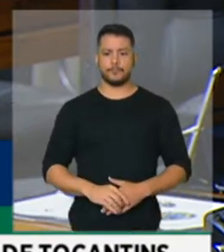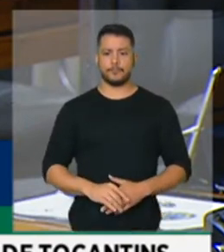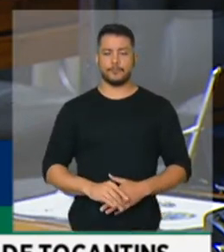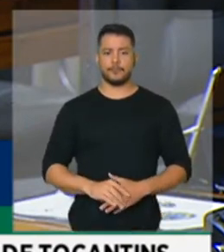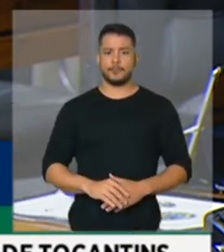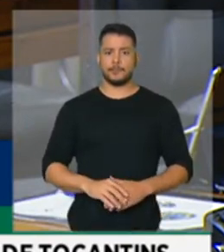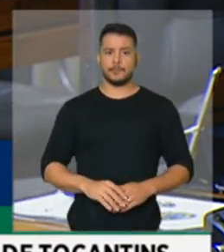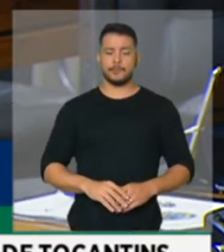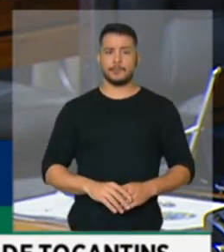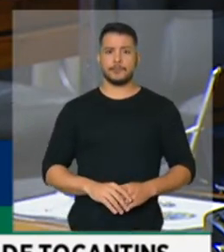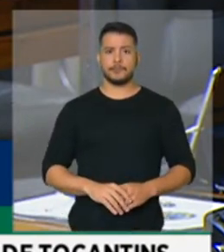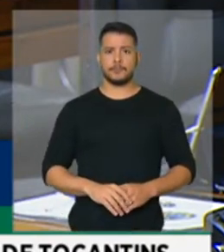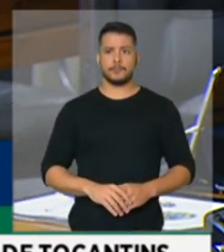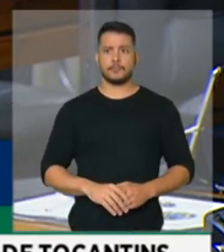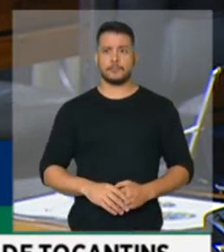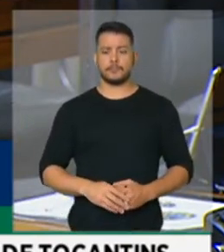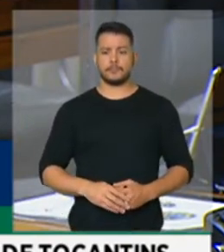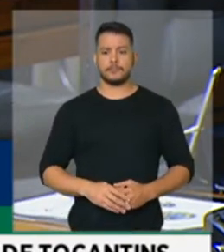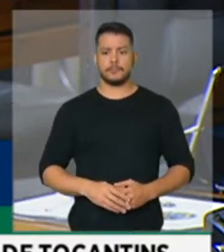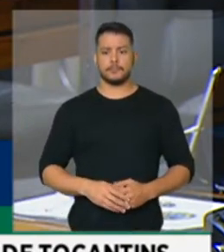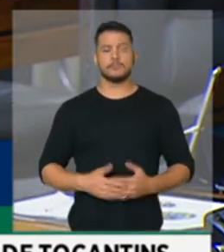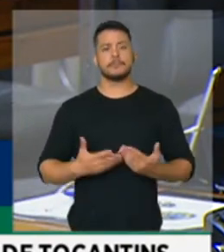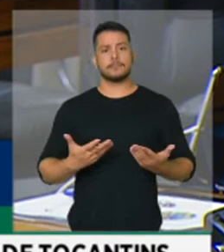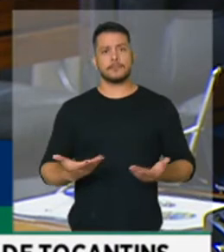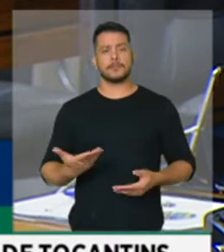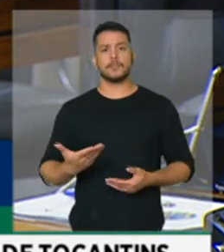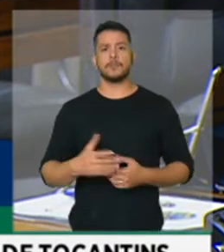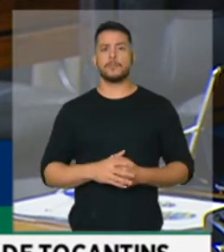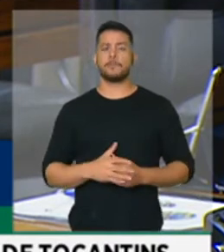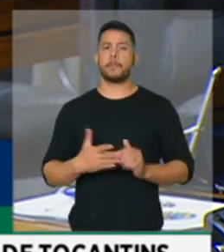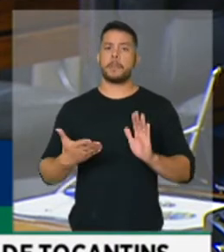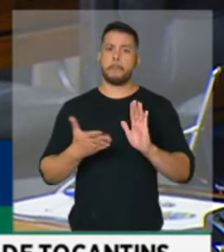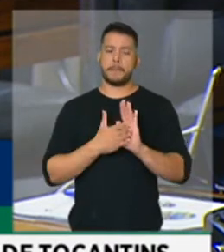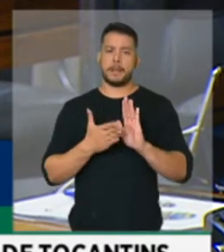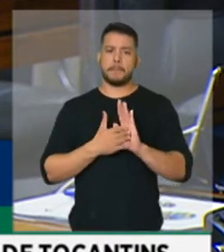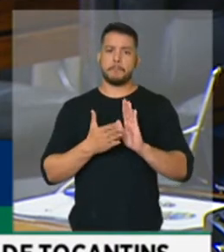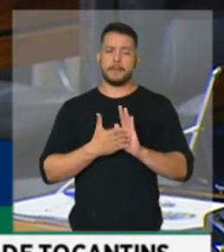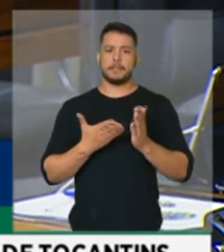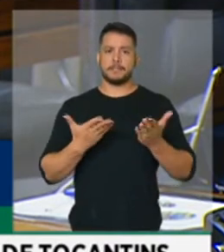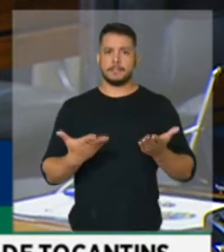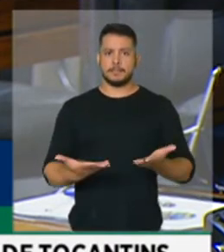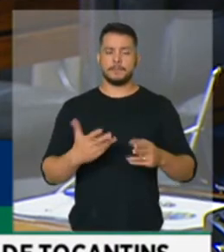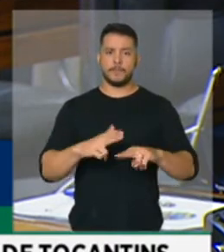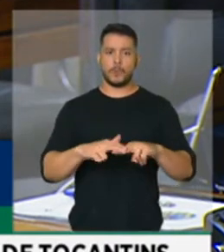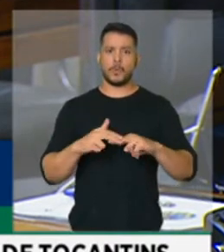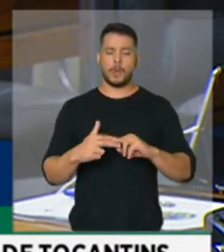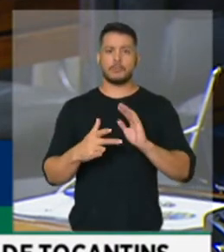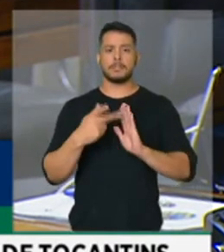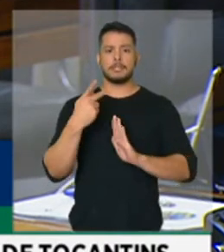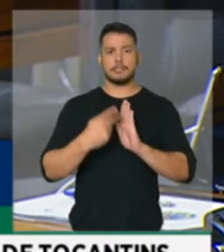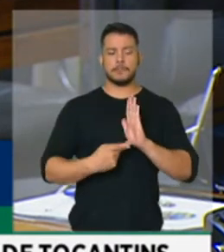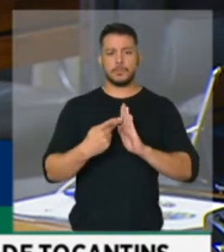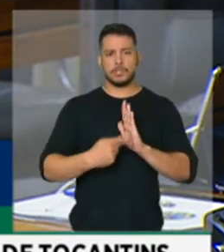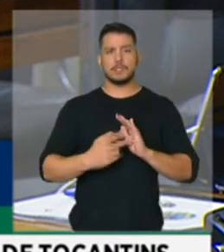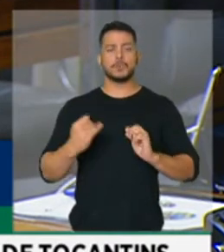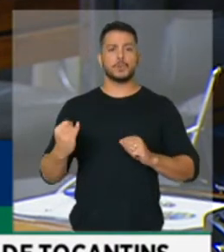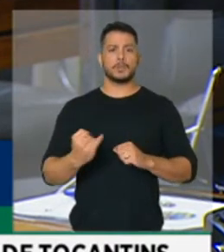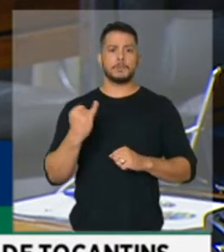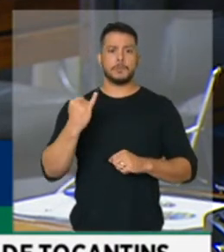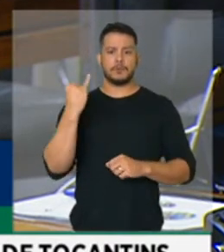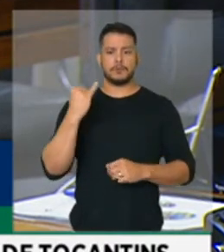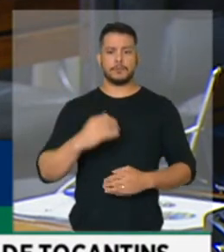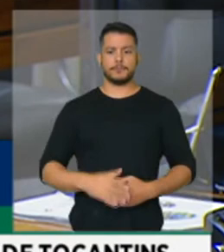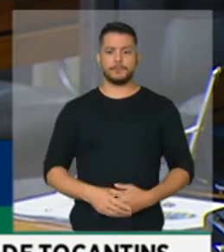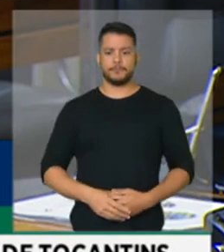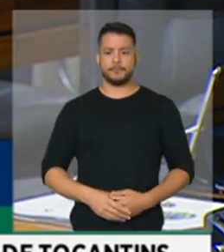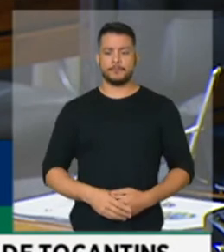esses fundadores e trabalhadores. Então, Vicentinho, receba em nome da nossa bancada nessa construção que teve a participação do nosso querido deputado Célio